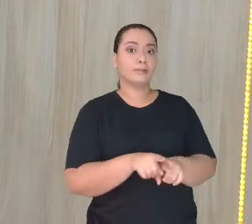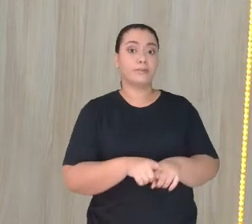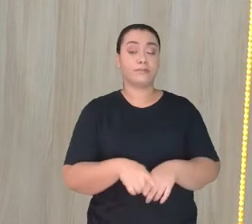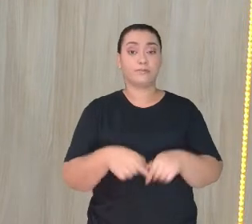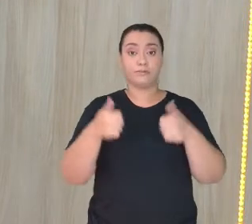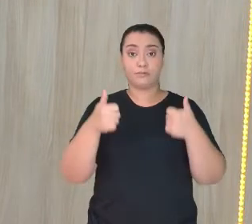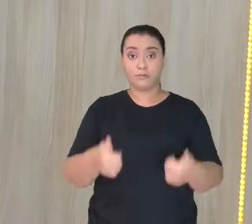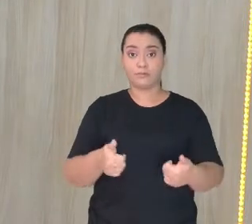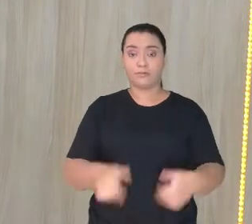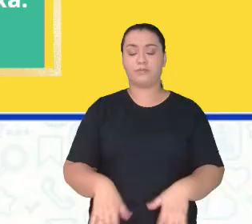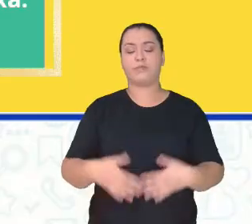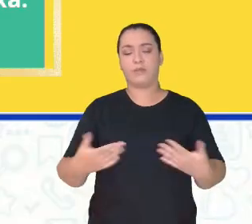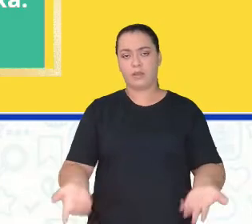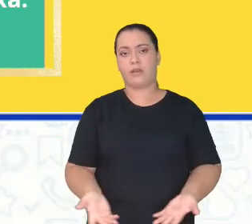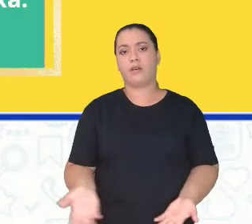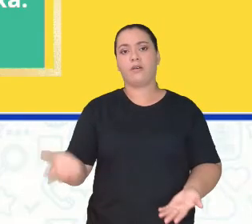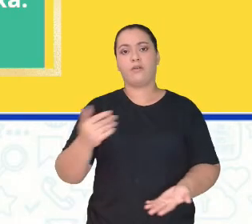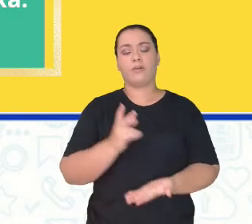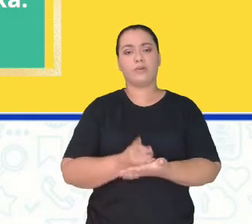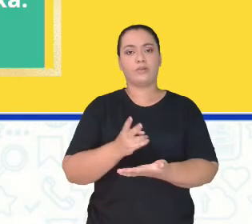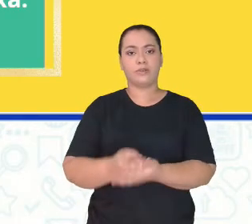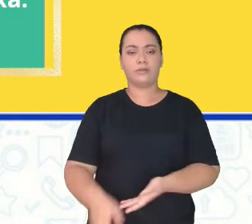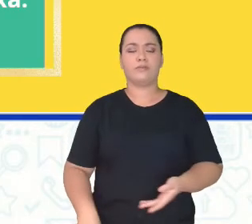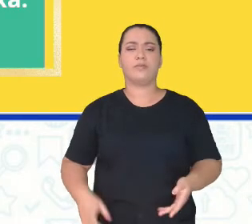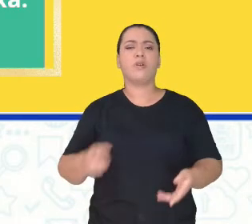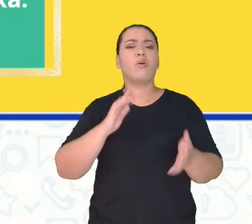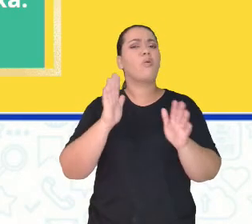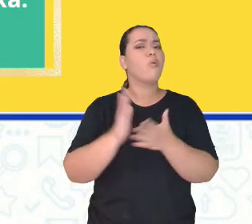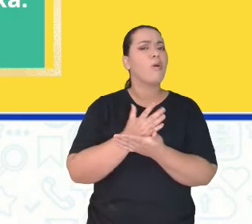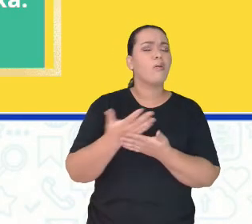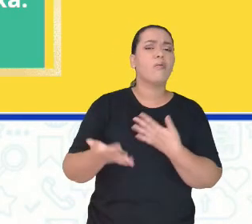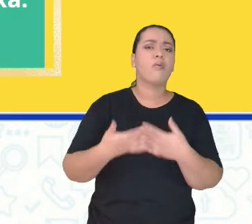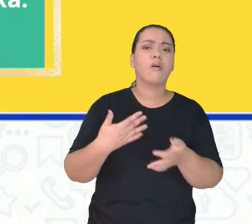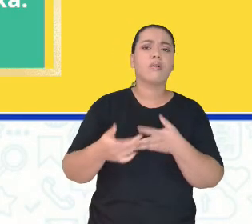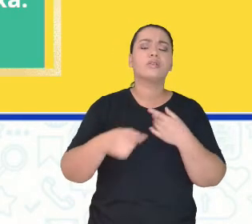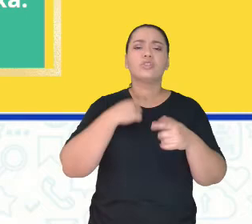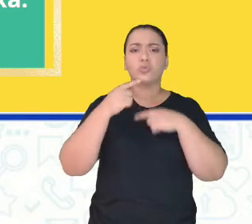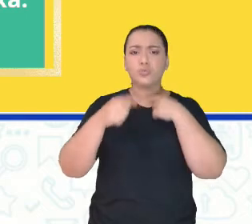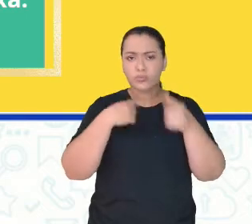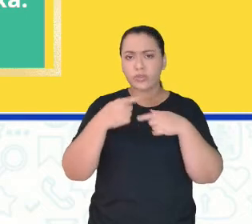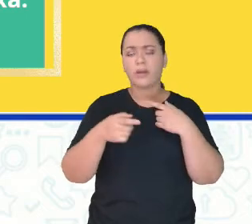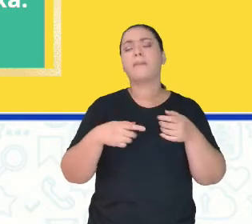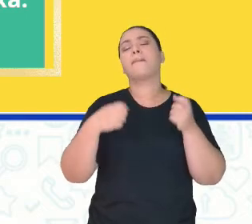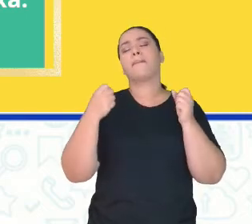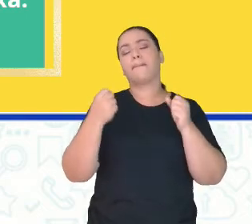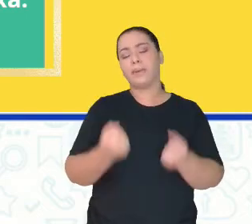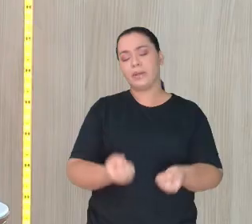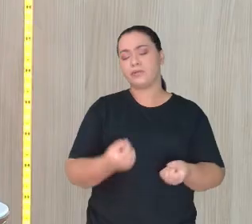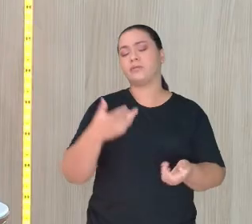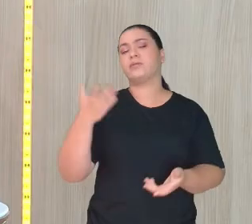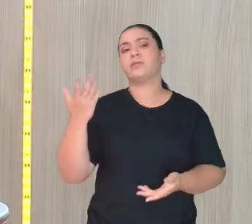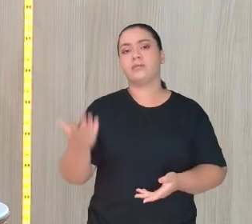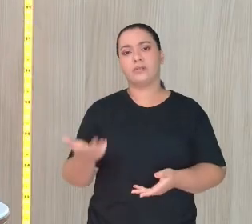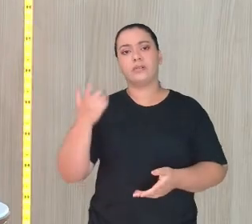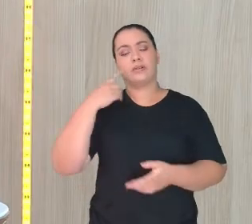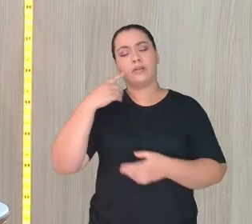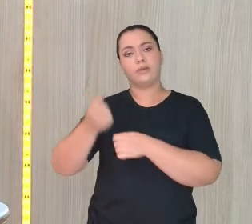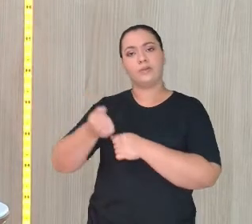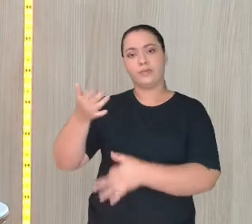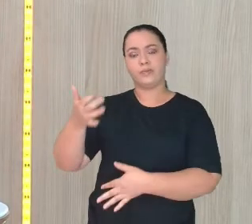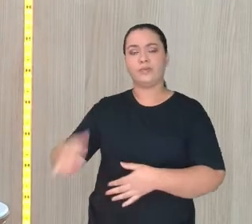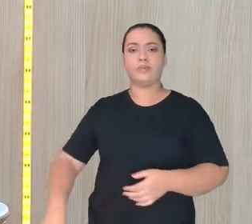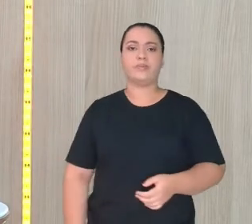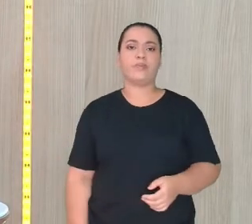Joia? Vamos continuar. Vocês sabem, qualquer dúvida, a professora Adriana está aqui, ligadíssima, pronta para tirá-las. Tá? Isso,